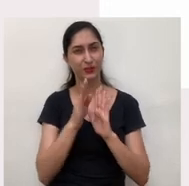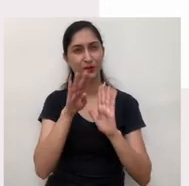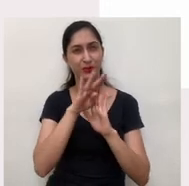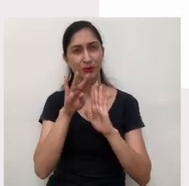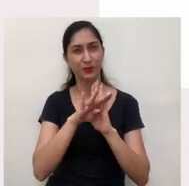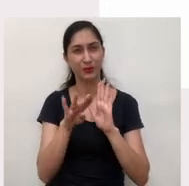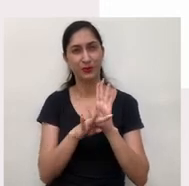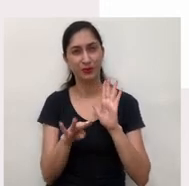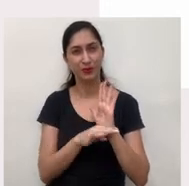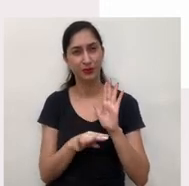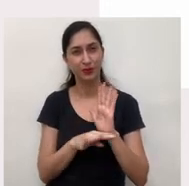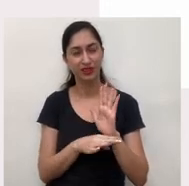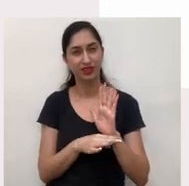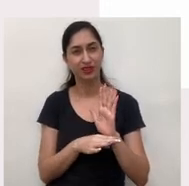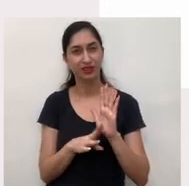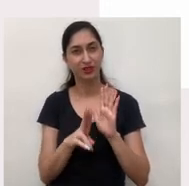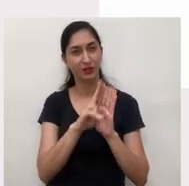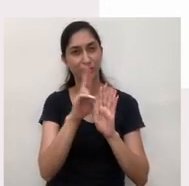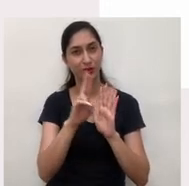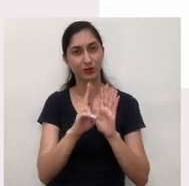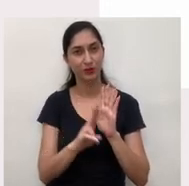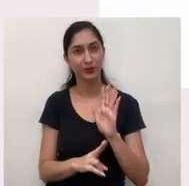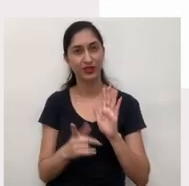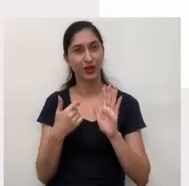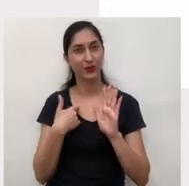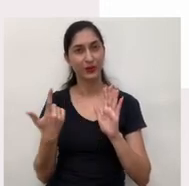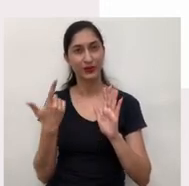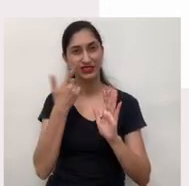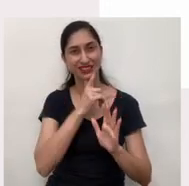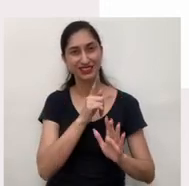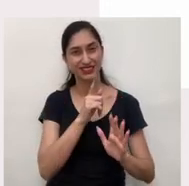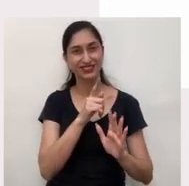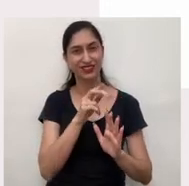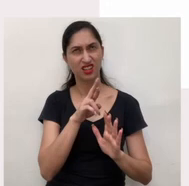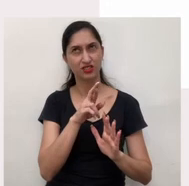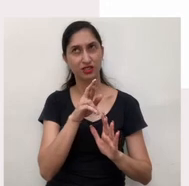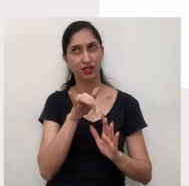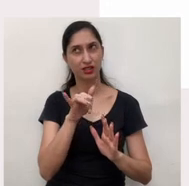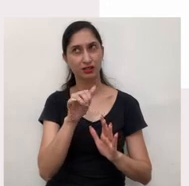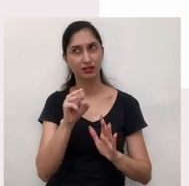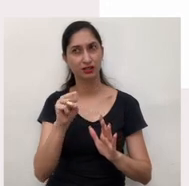imagens, gente, a Raíssa e a Ana Paula, se não me engano.